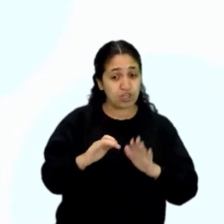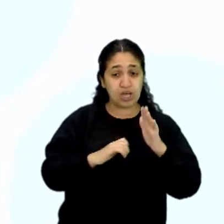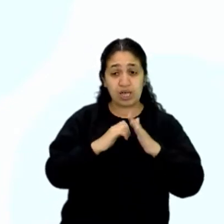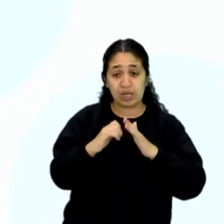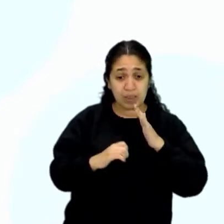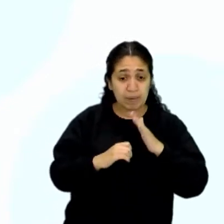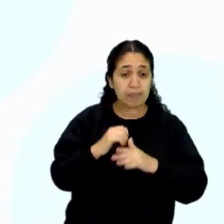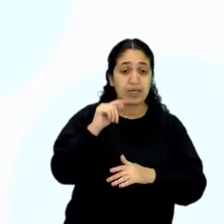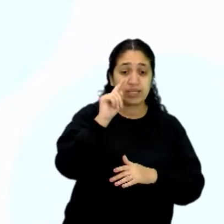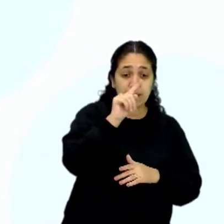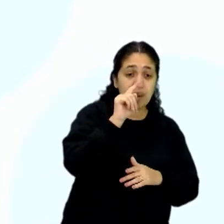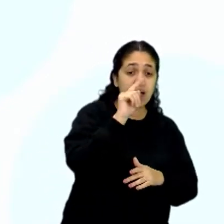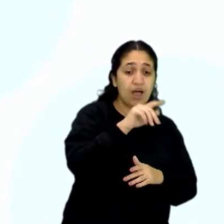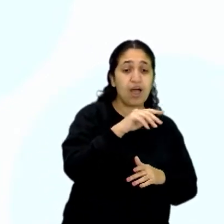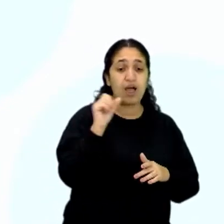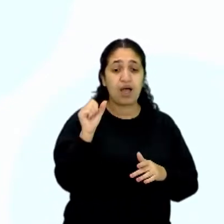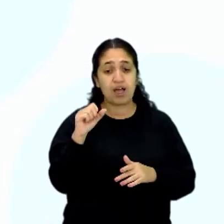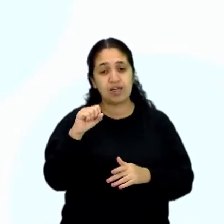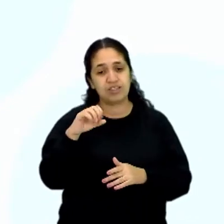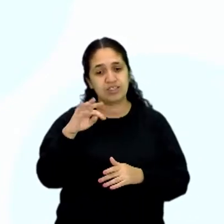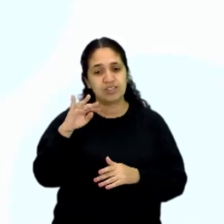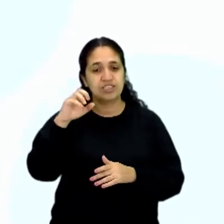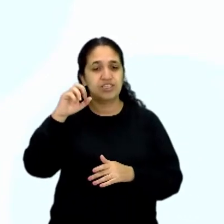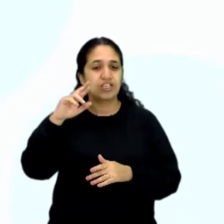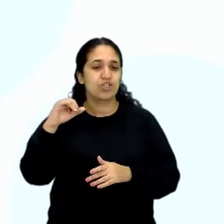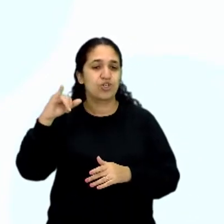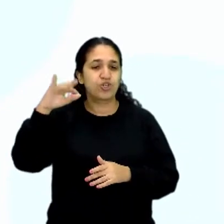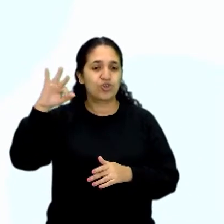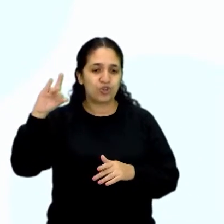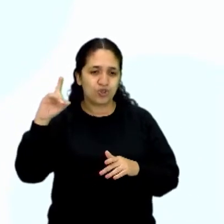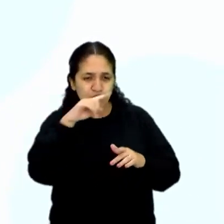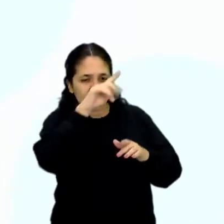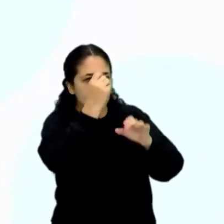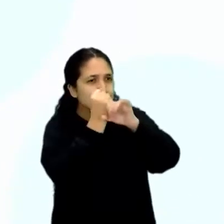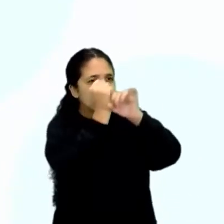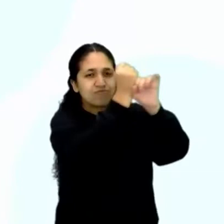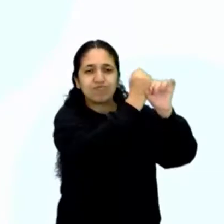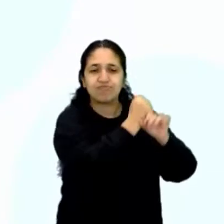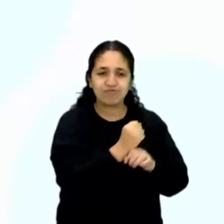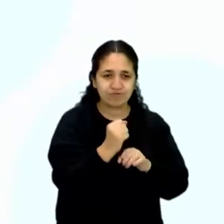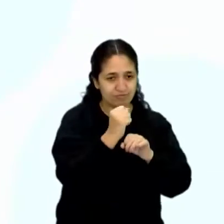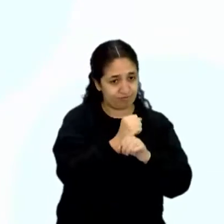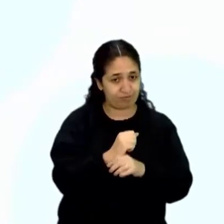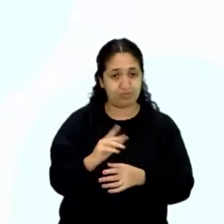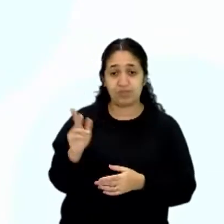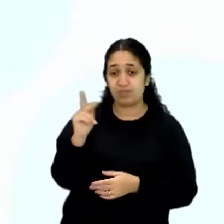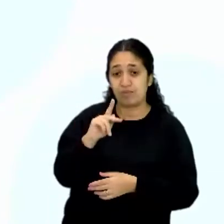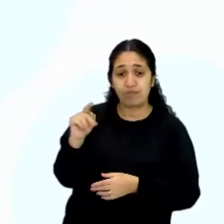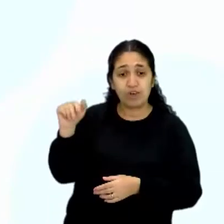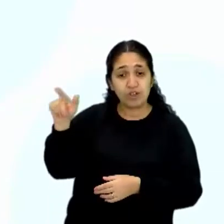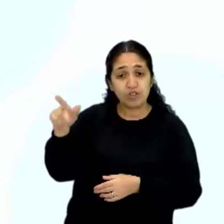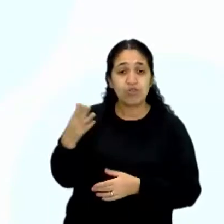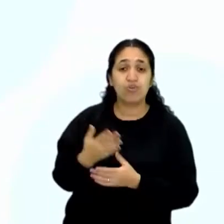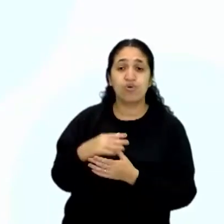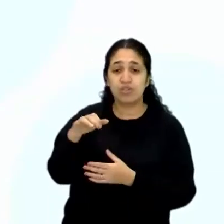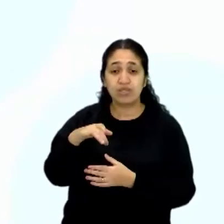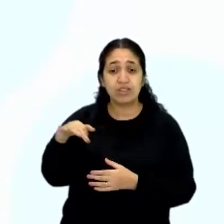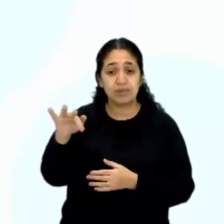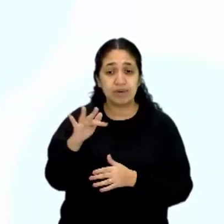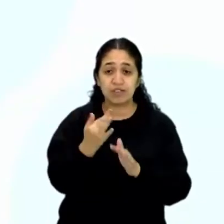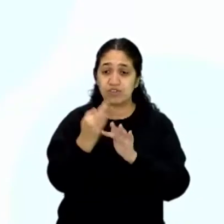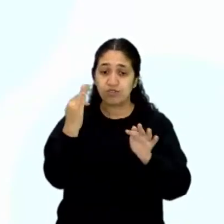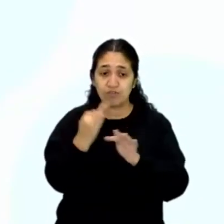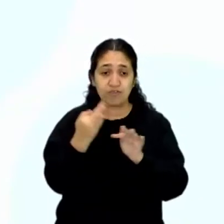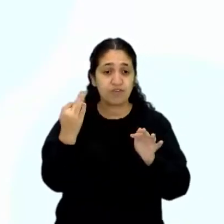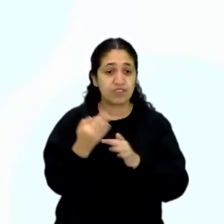a mineração de asteroides, diz Renato Las Casas, professor do Departamento de Física na Universidade Federal de